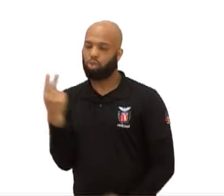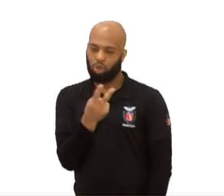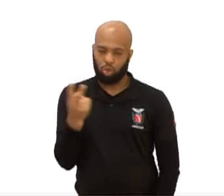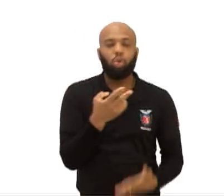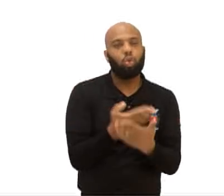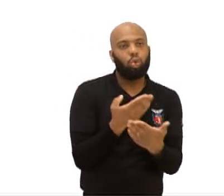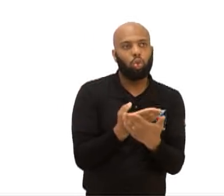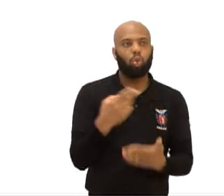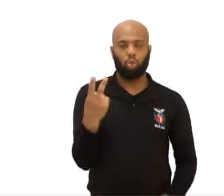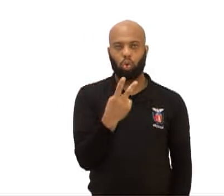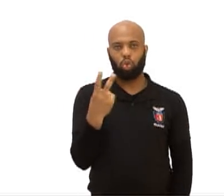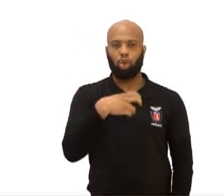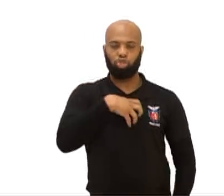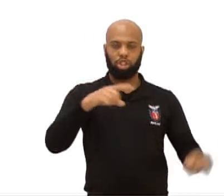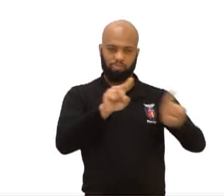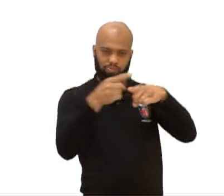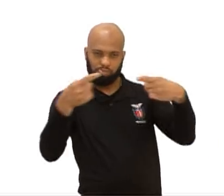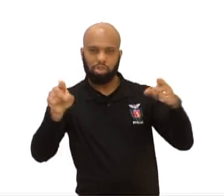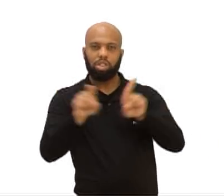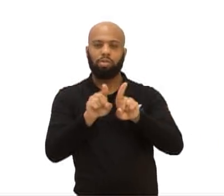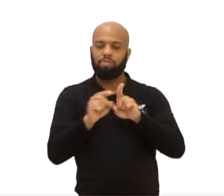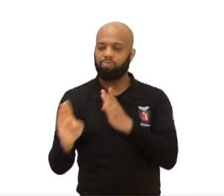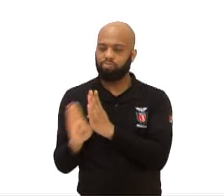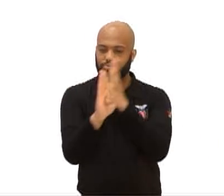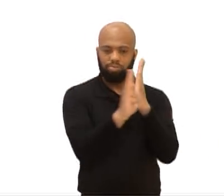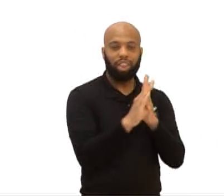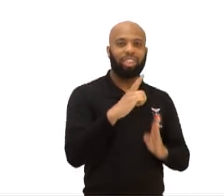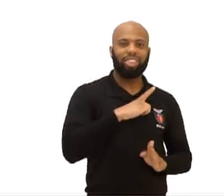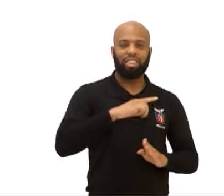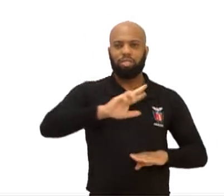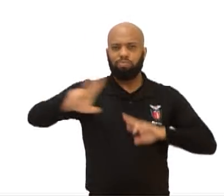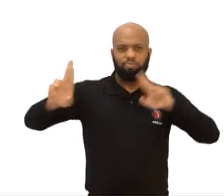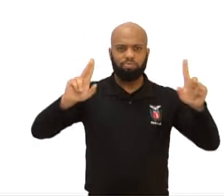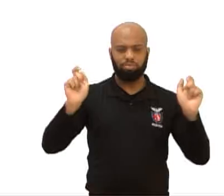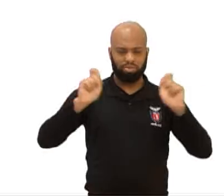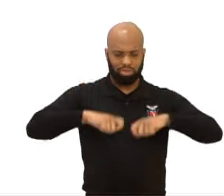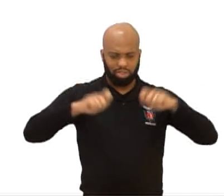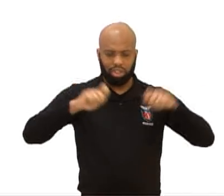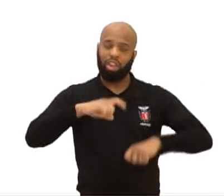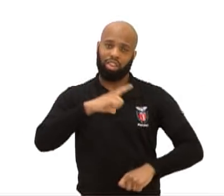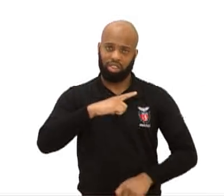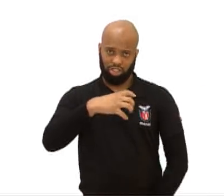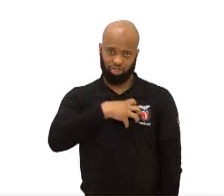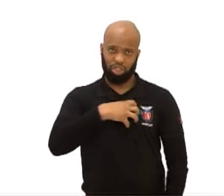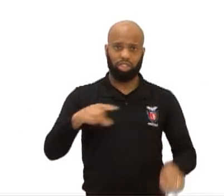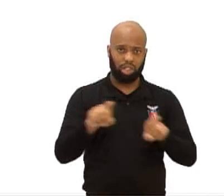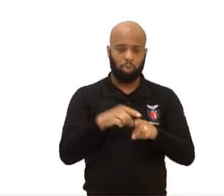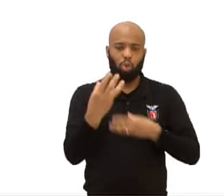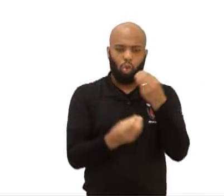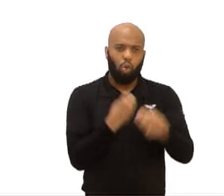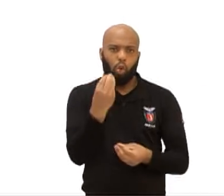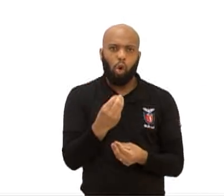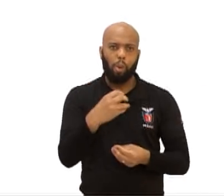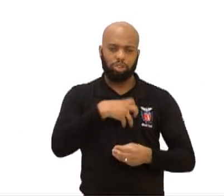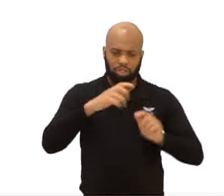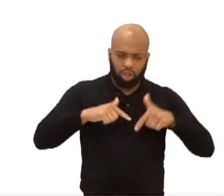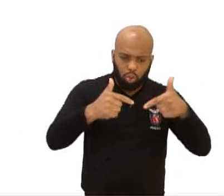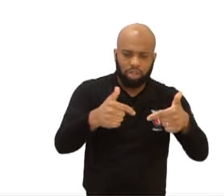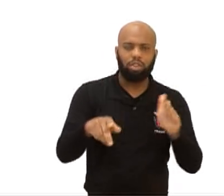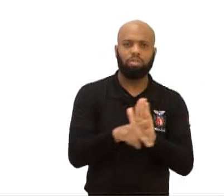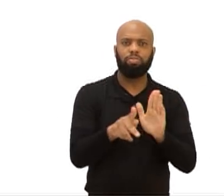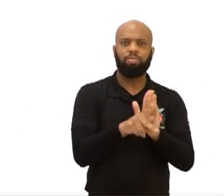teatro. Identificamos diferentes possibilidades da sonoplastia, diferentes formas dela atuar